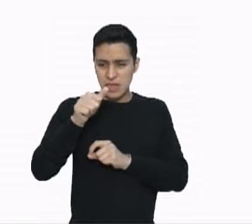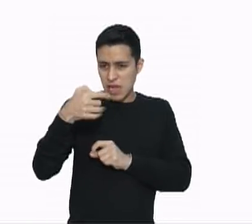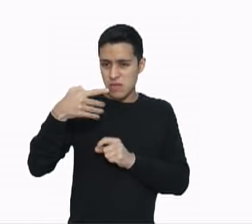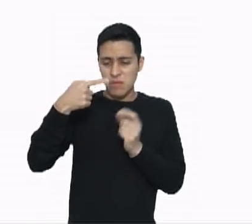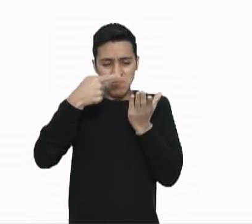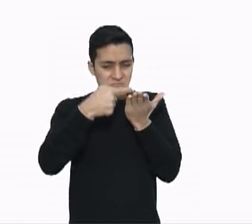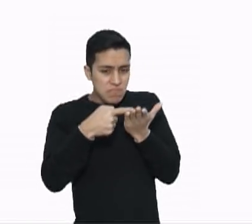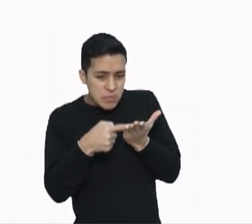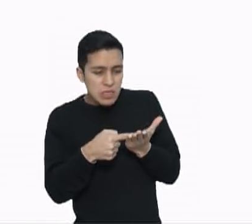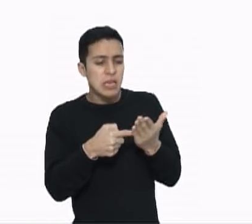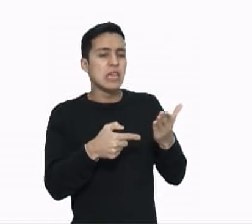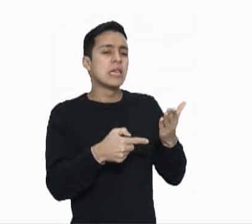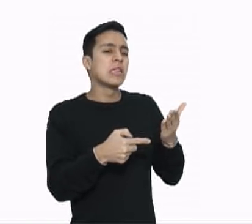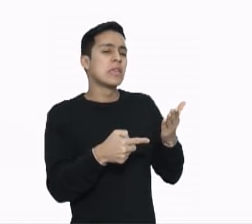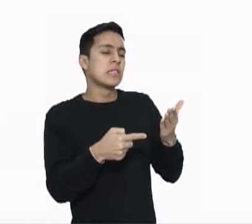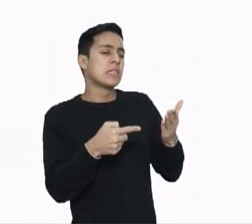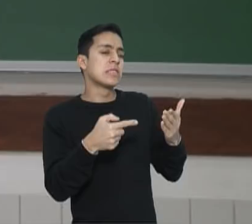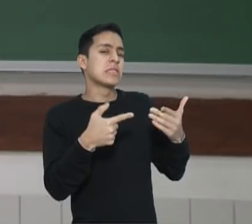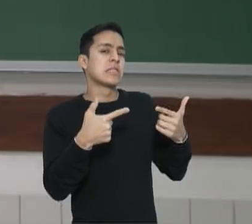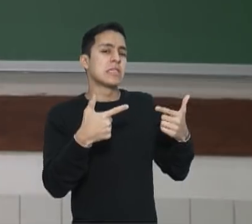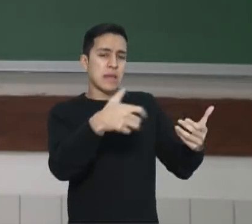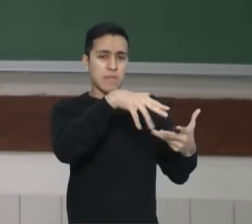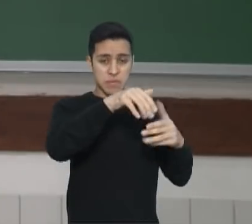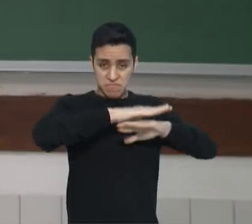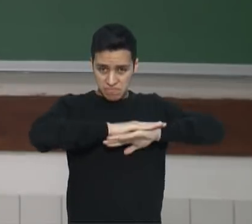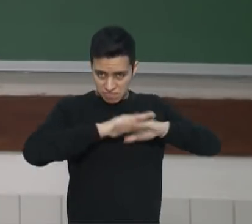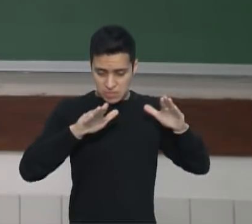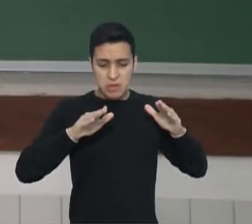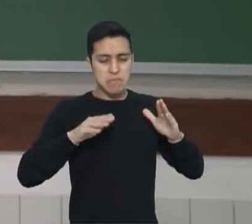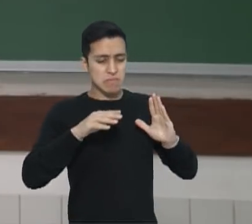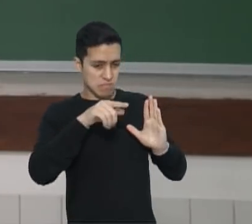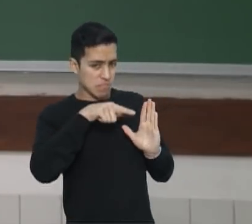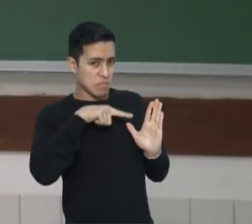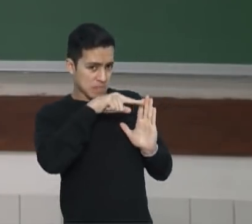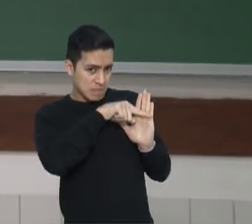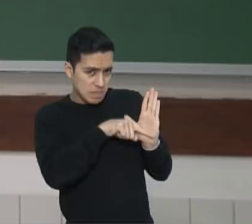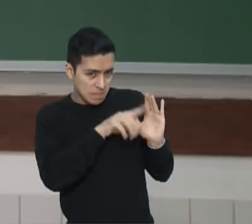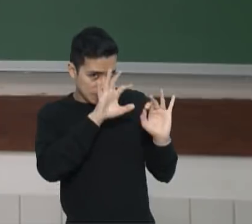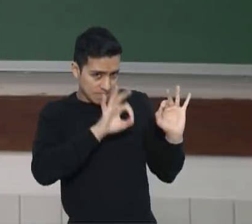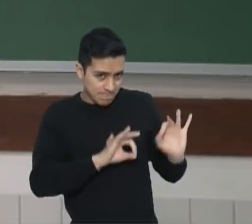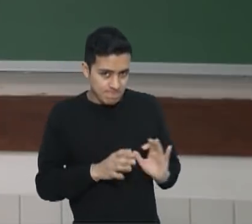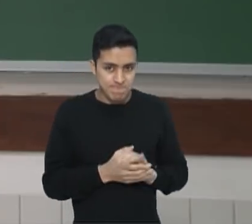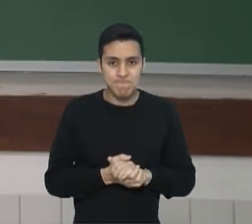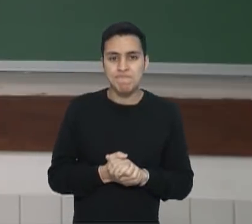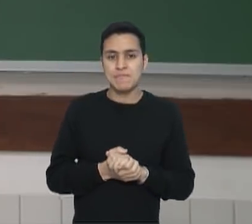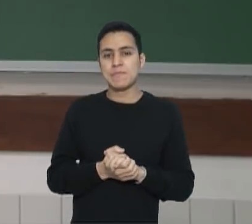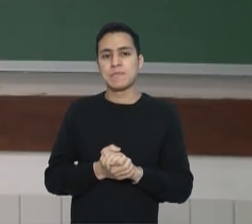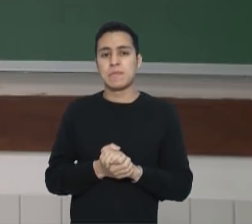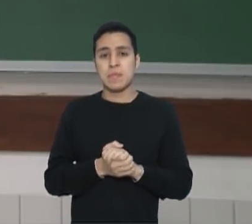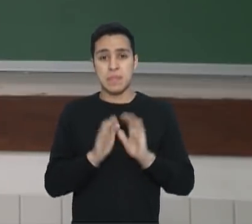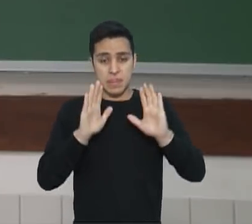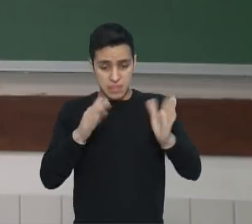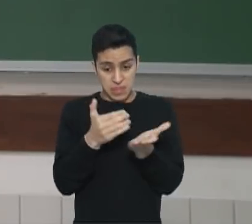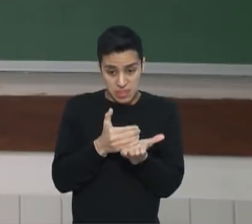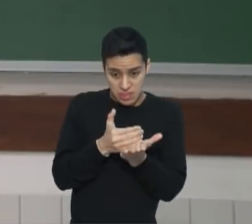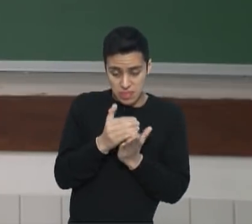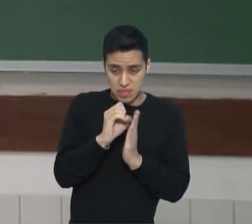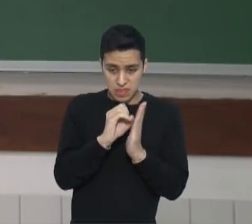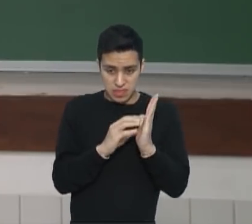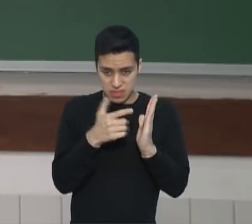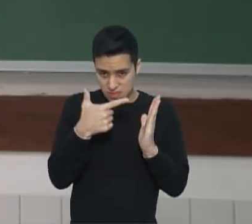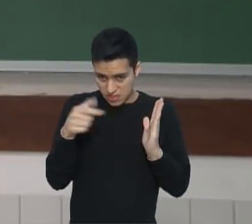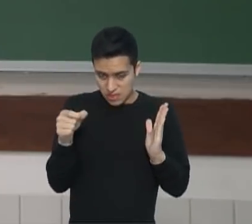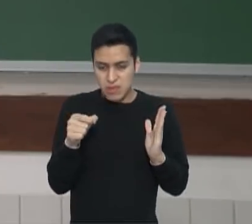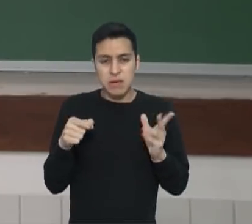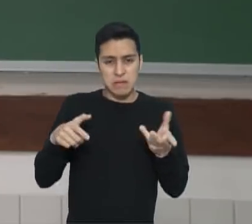Guerra Mundial. Então, aqui o seguinte, nós temos já aí, durante o início do século XX, numa